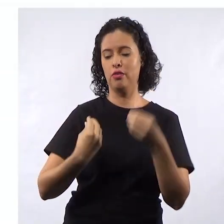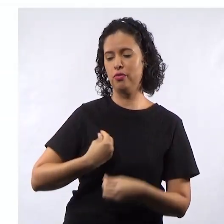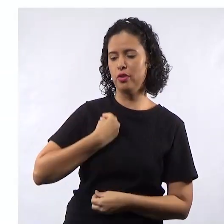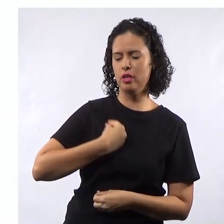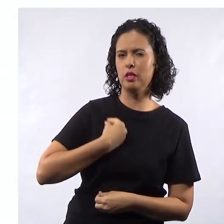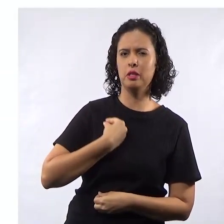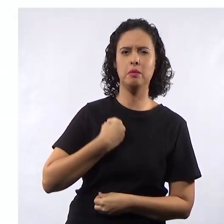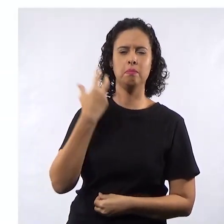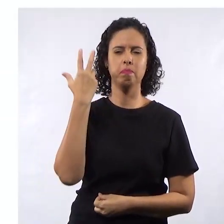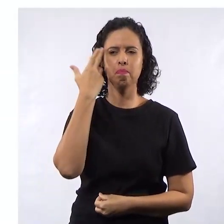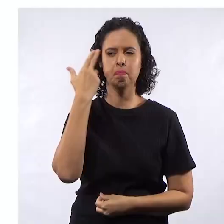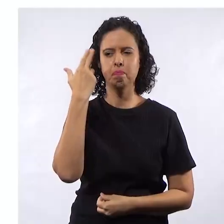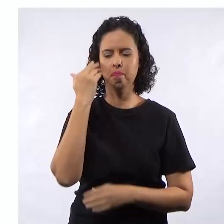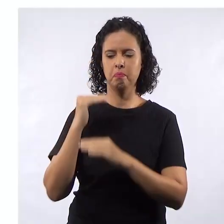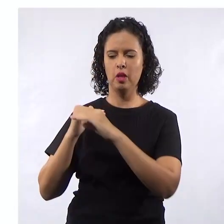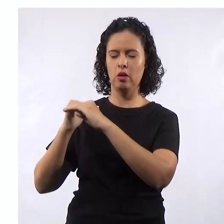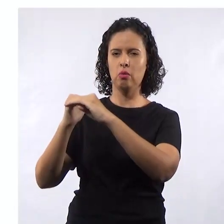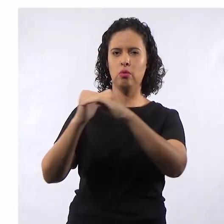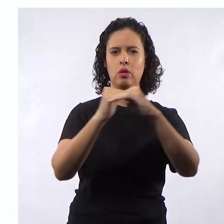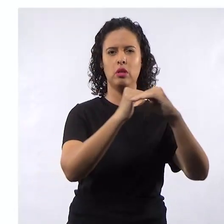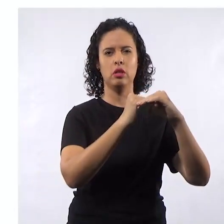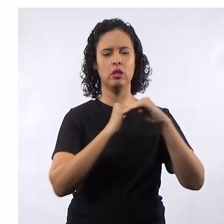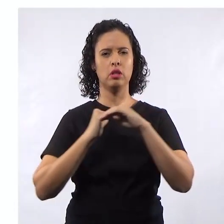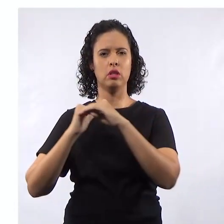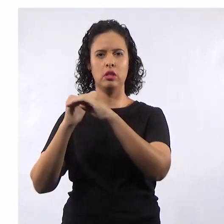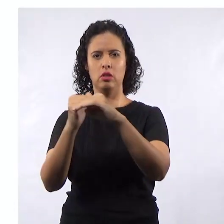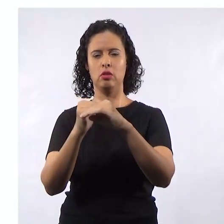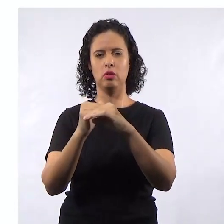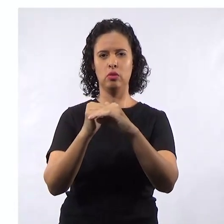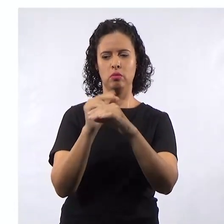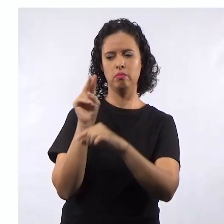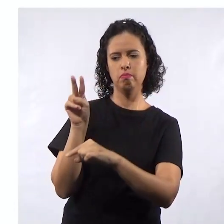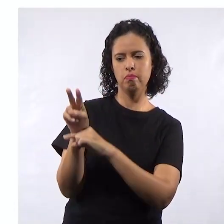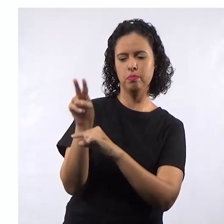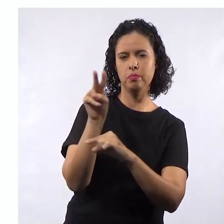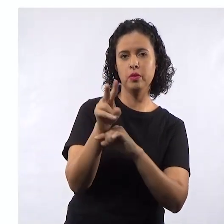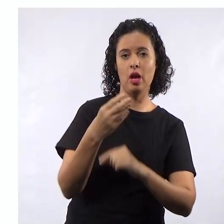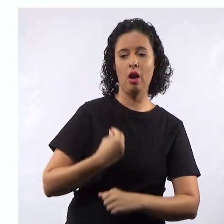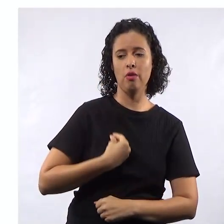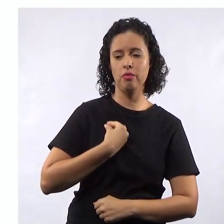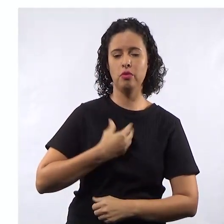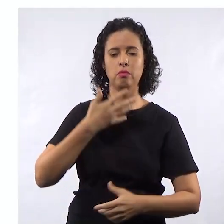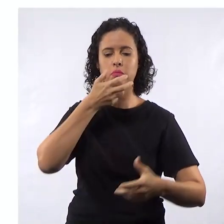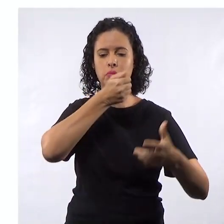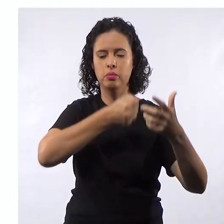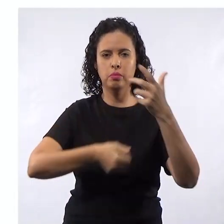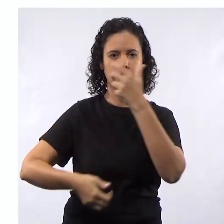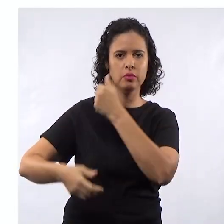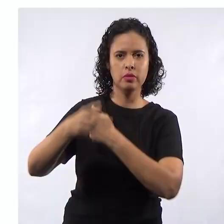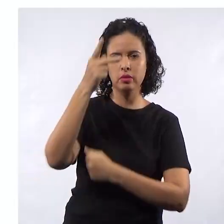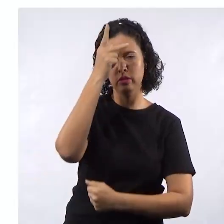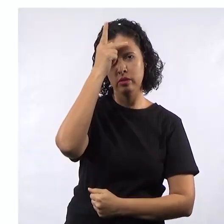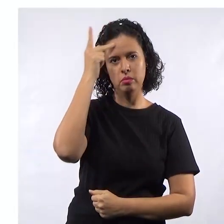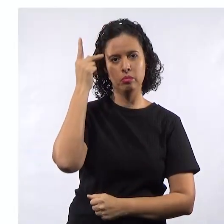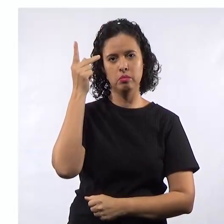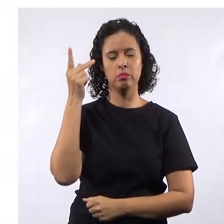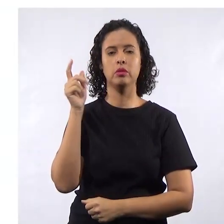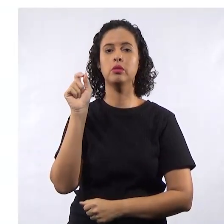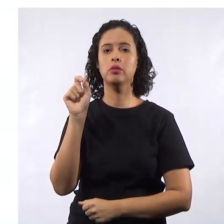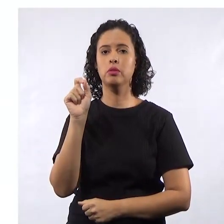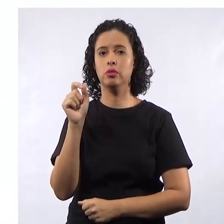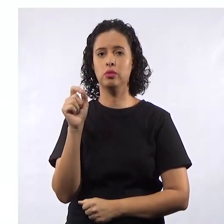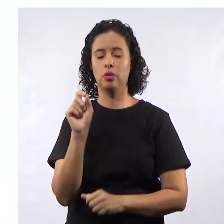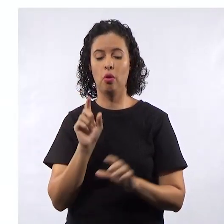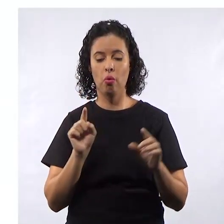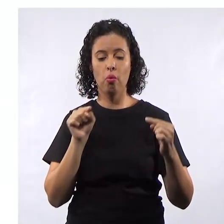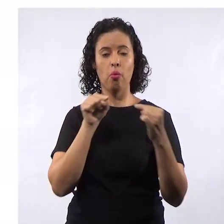né? No sentido de manter a ordem e proteger a vida da sociedade como um todo, ajustando os interesses